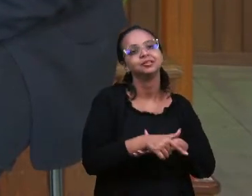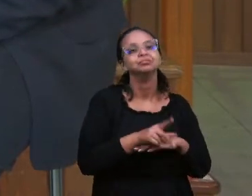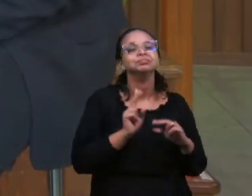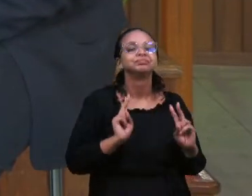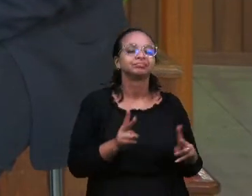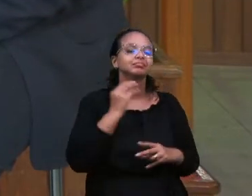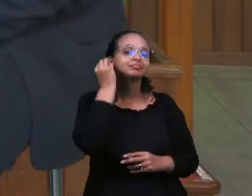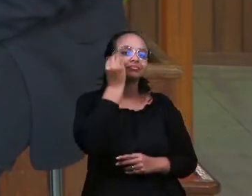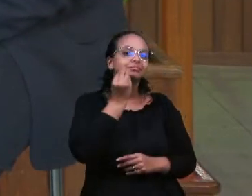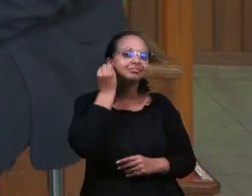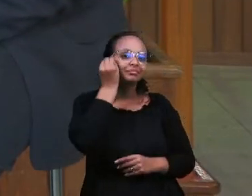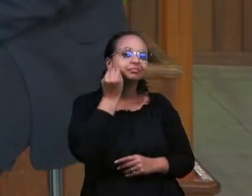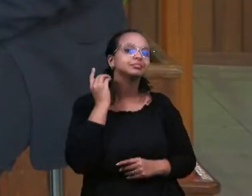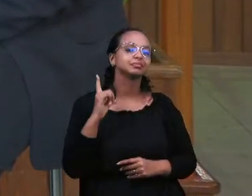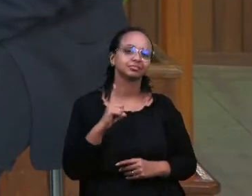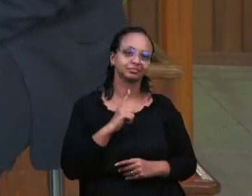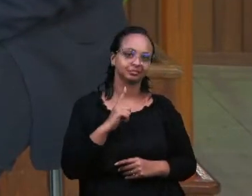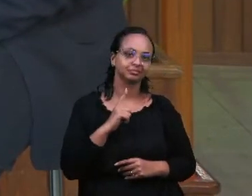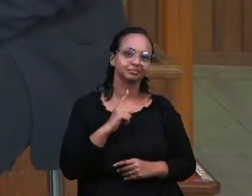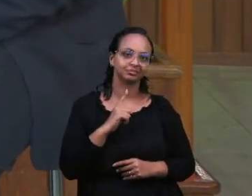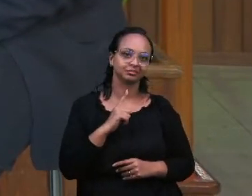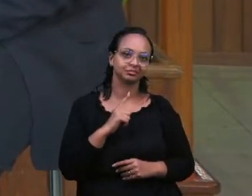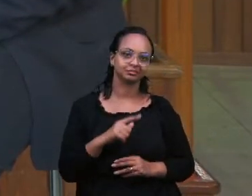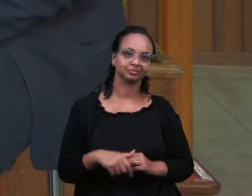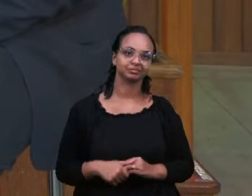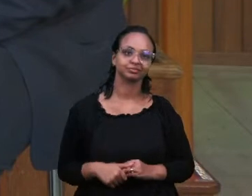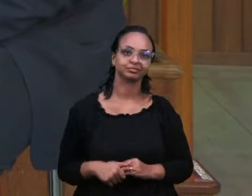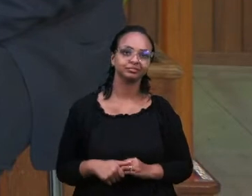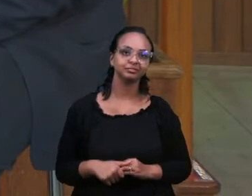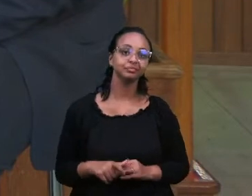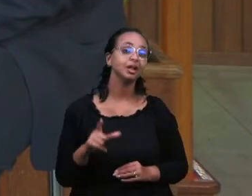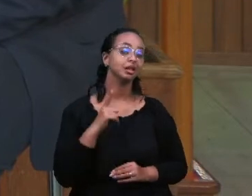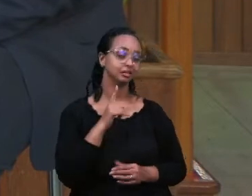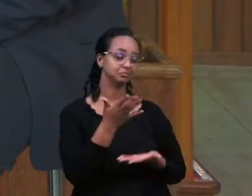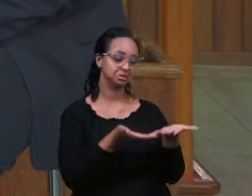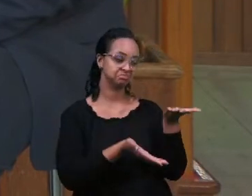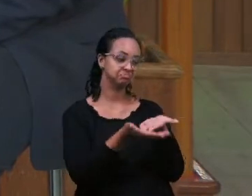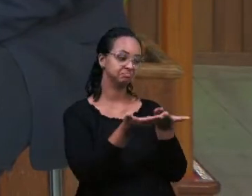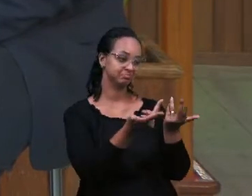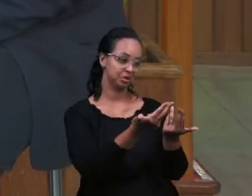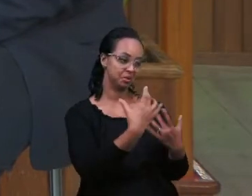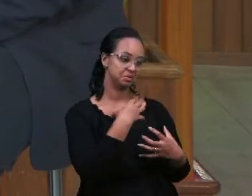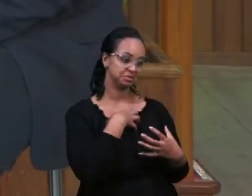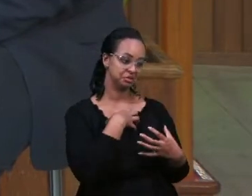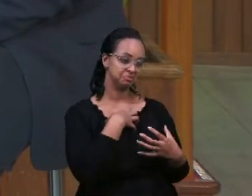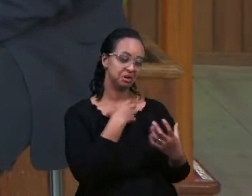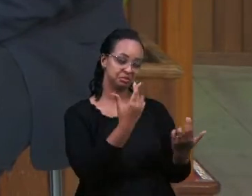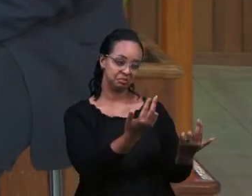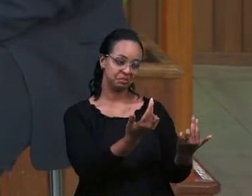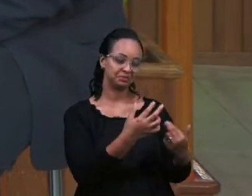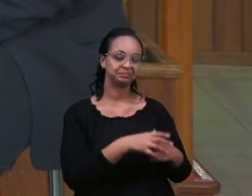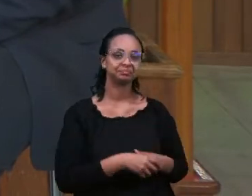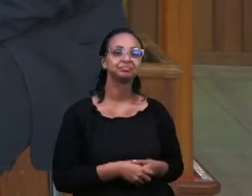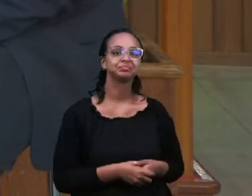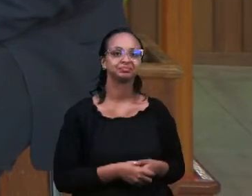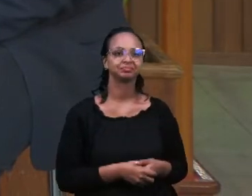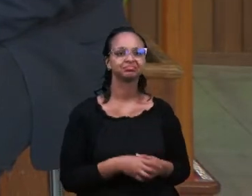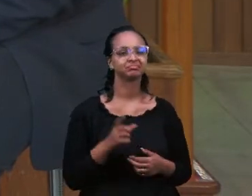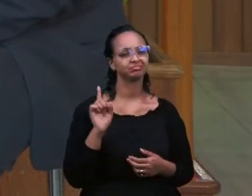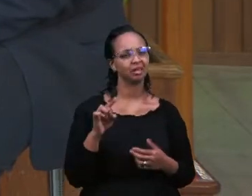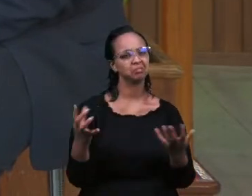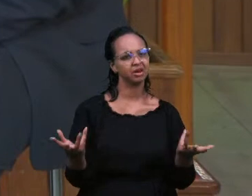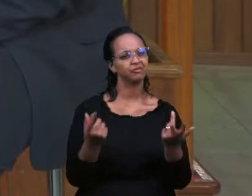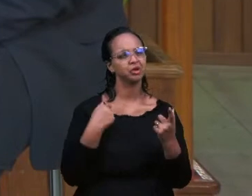vivi essa experiência e compartilho com você desse sentimento. E é maravilhoso, né? A gente olhar